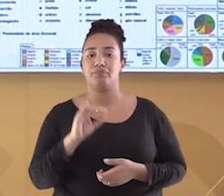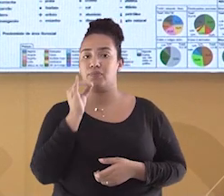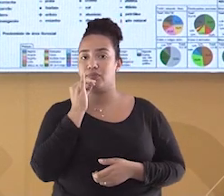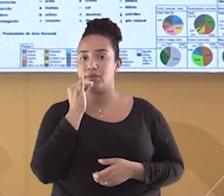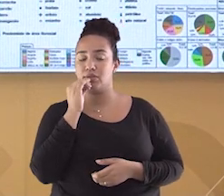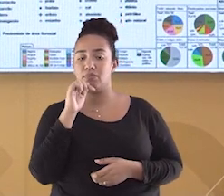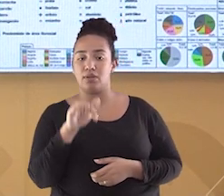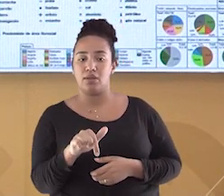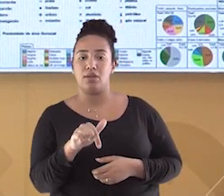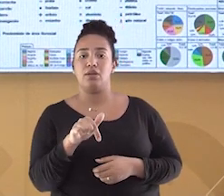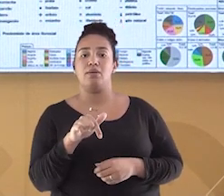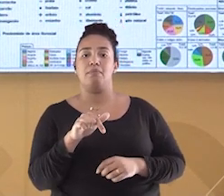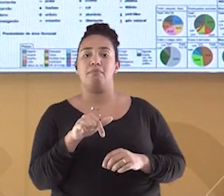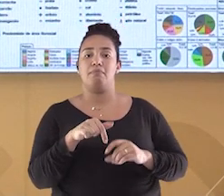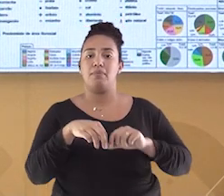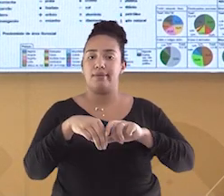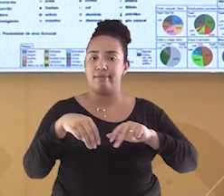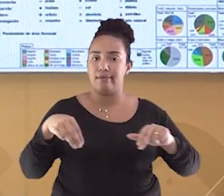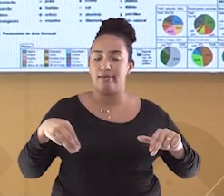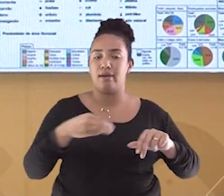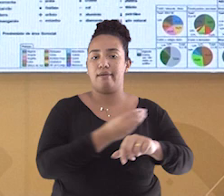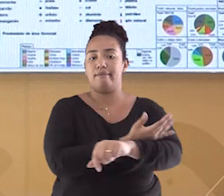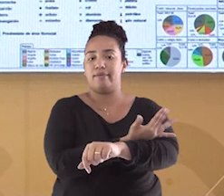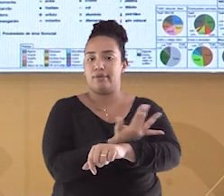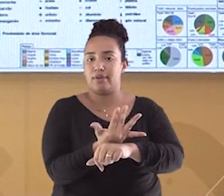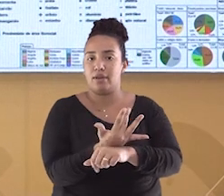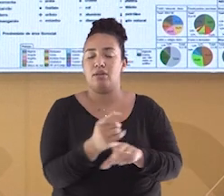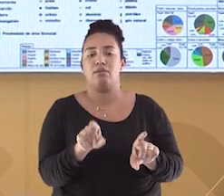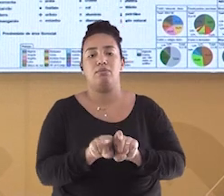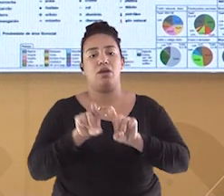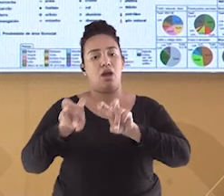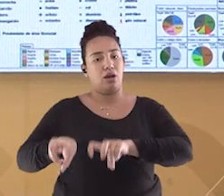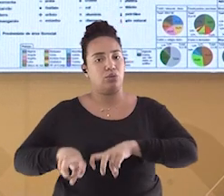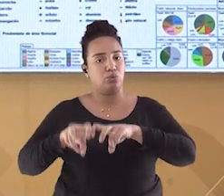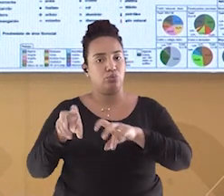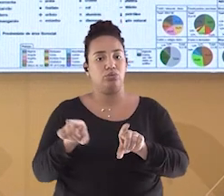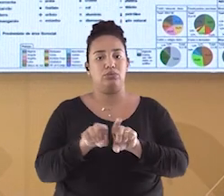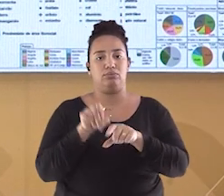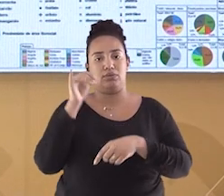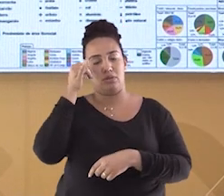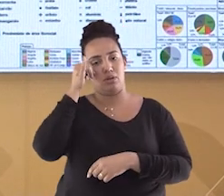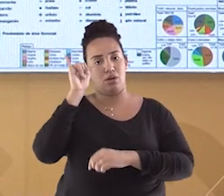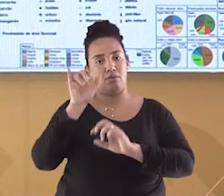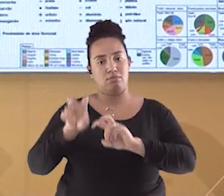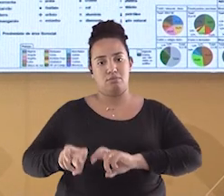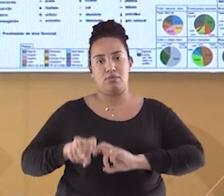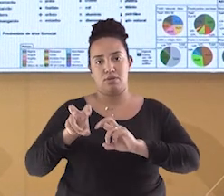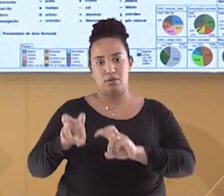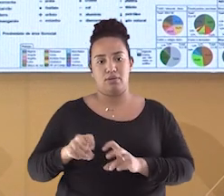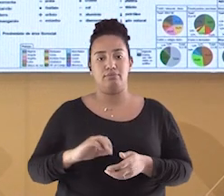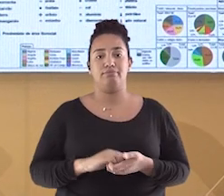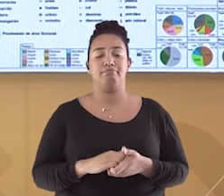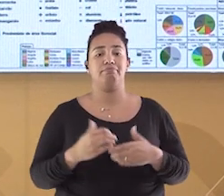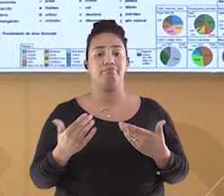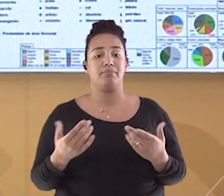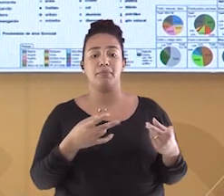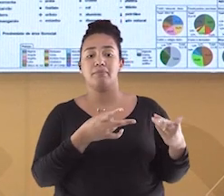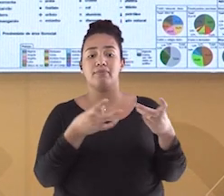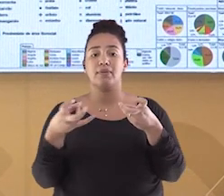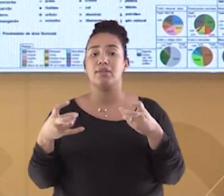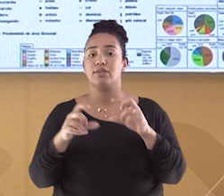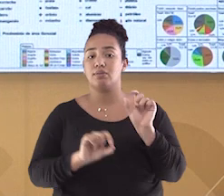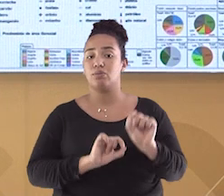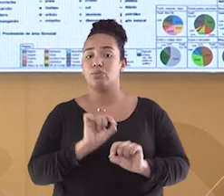minerais e vegetais, a agricultura e a pecuária. Percebam que o autor do mapa, ele